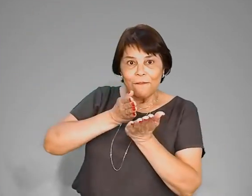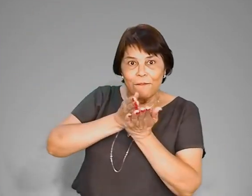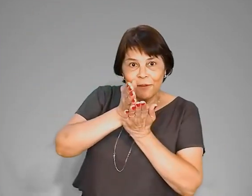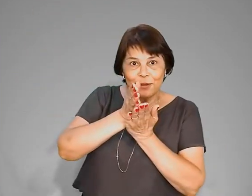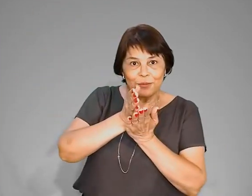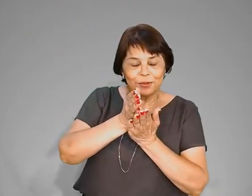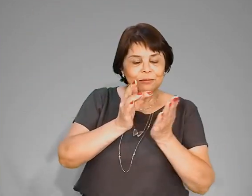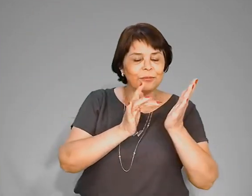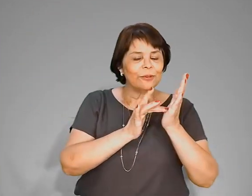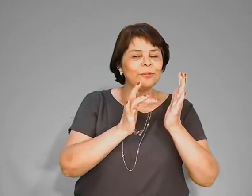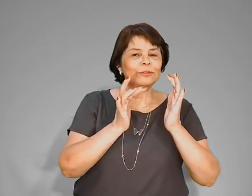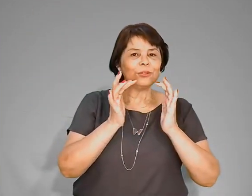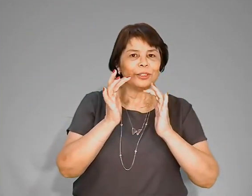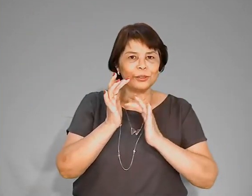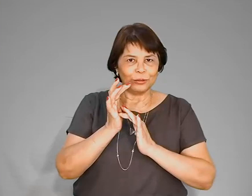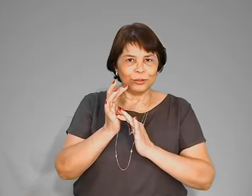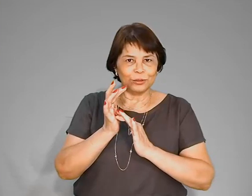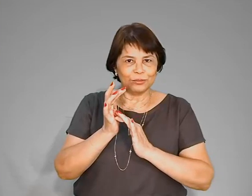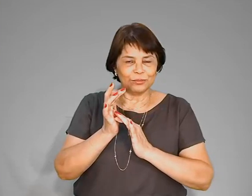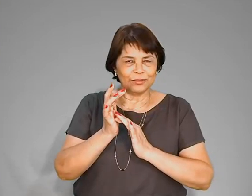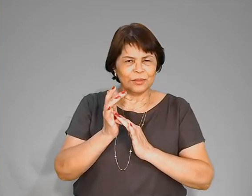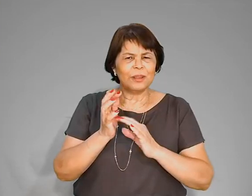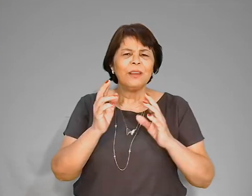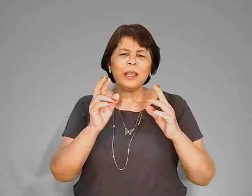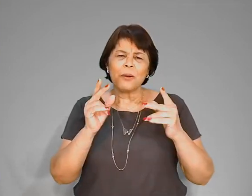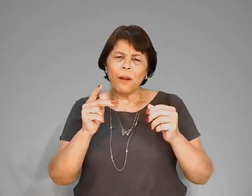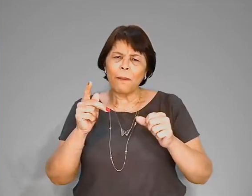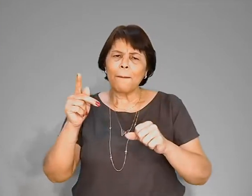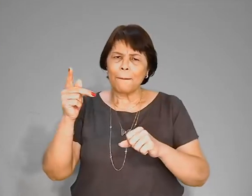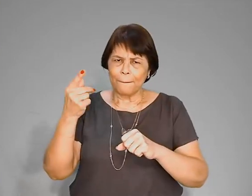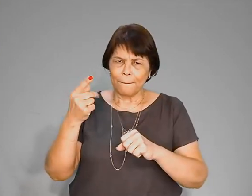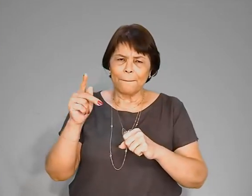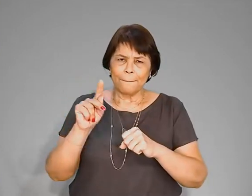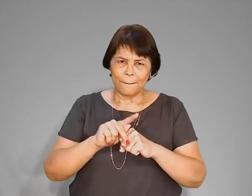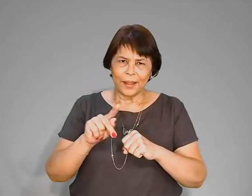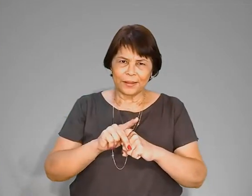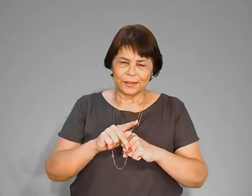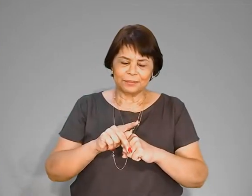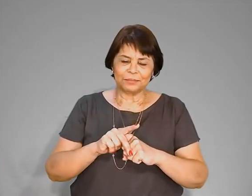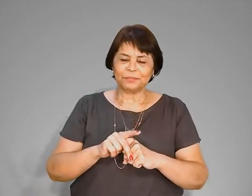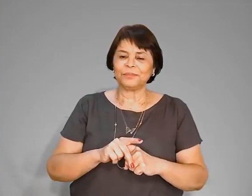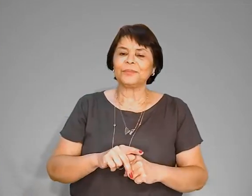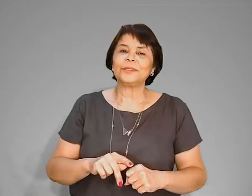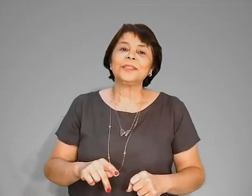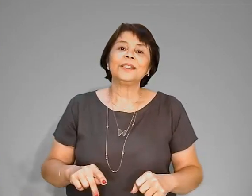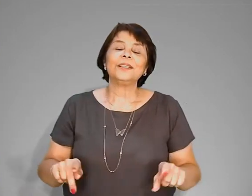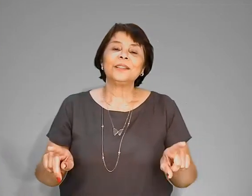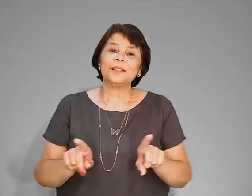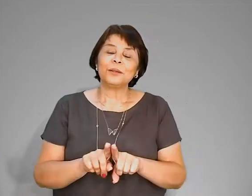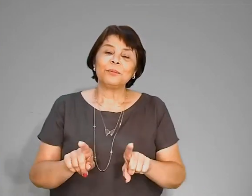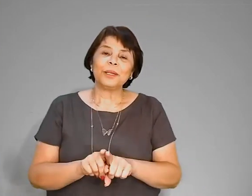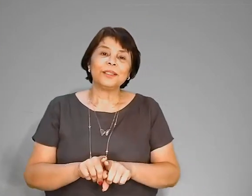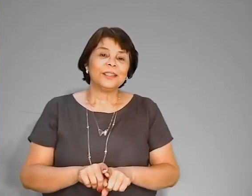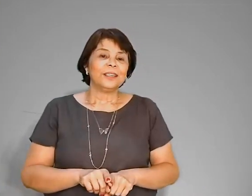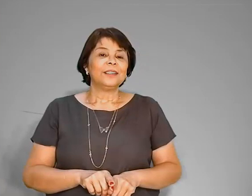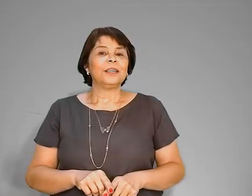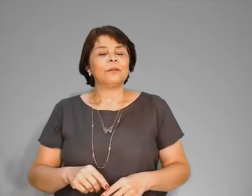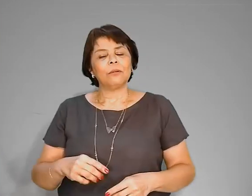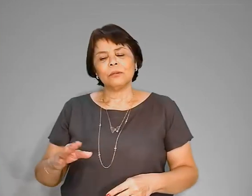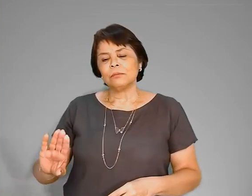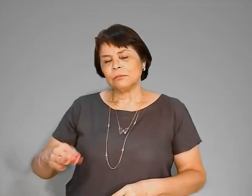que são as pedras que constroem o templo. E a argamassa que une essas